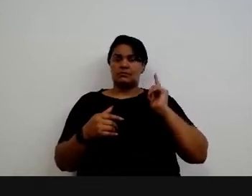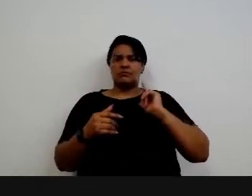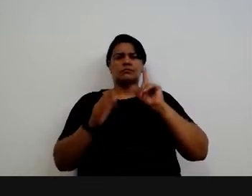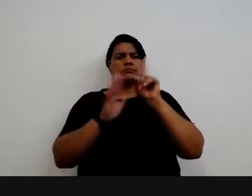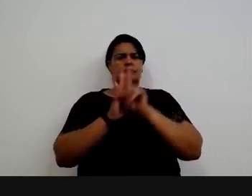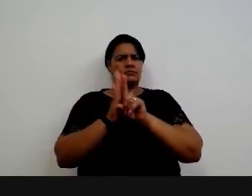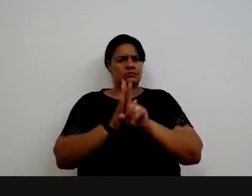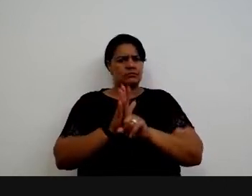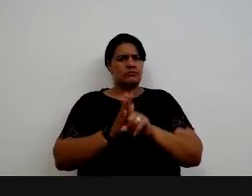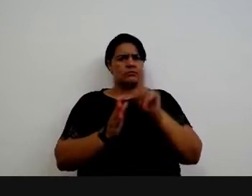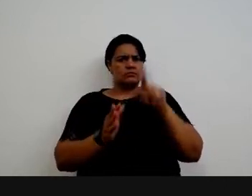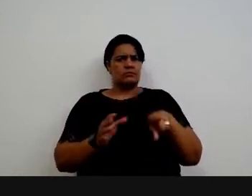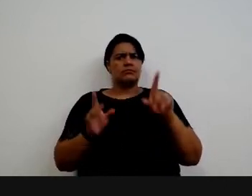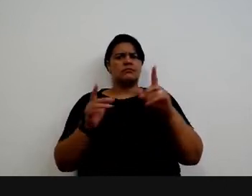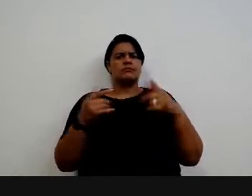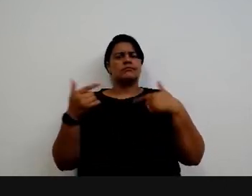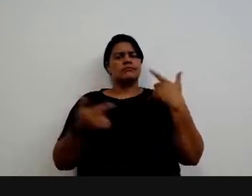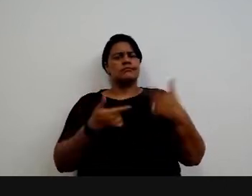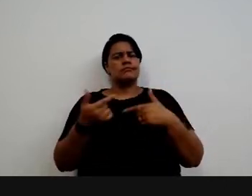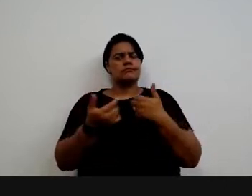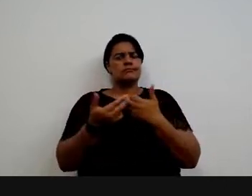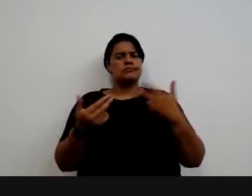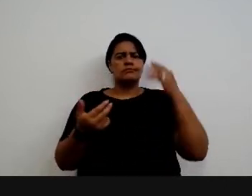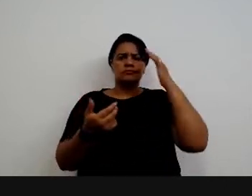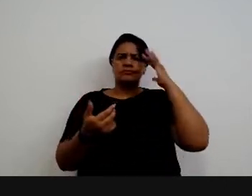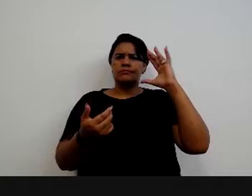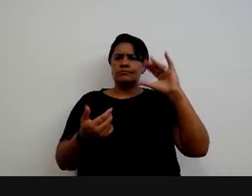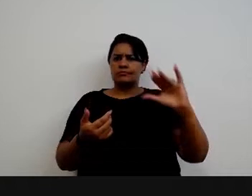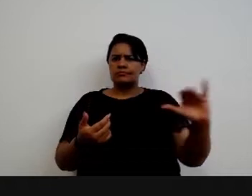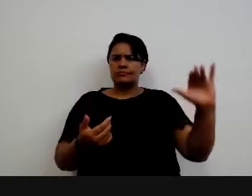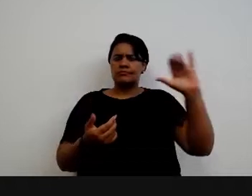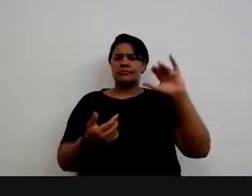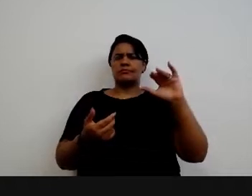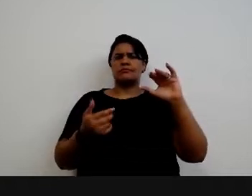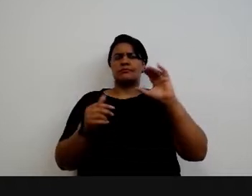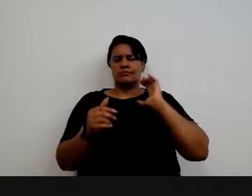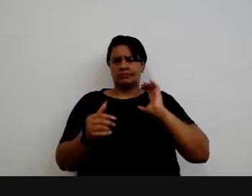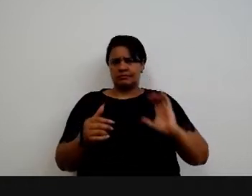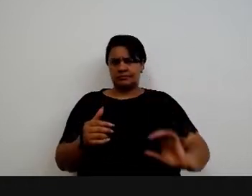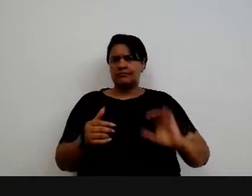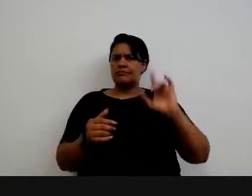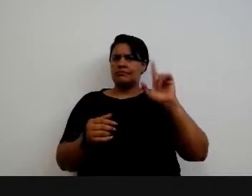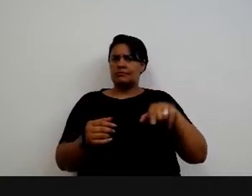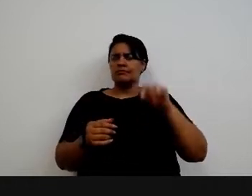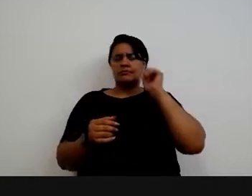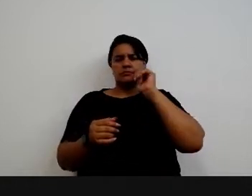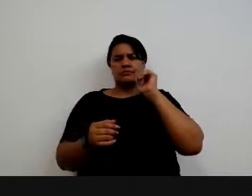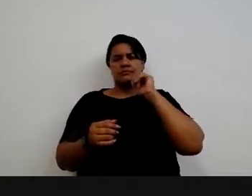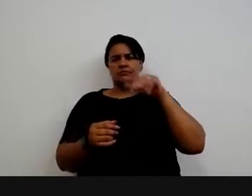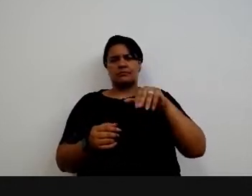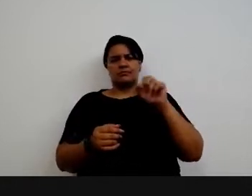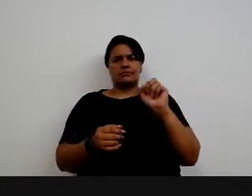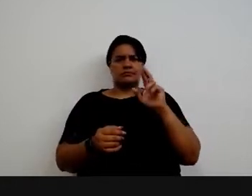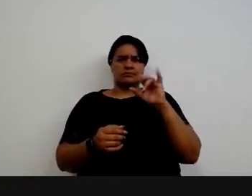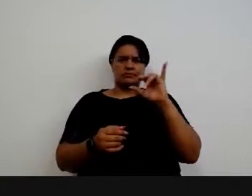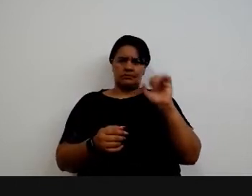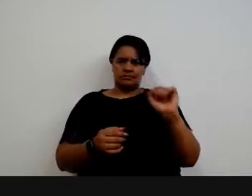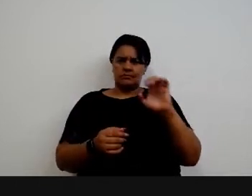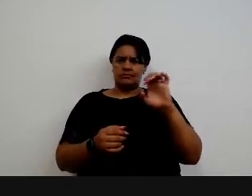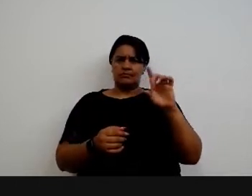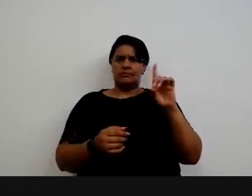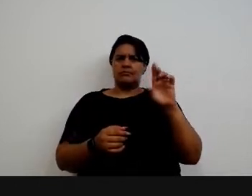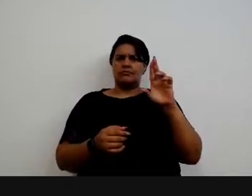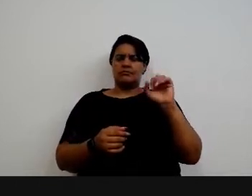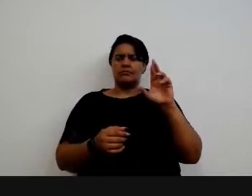na área de ciências que trabalha com o conceito de ciência e cidadania, é uma pesquisadora portuguesa, Maria Eduarda Vaz Muniz, e que